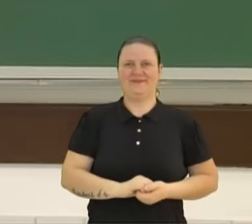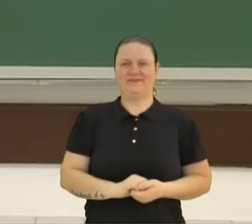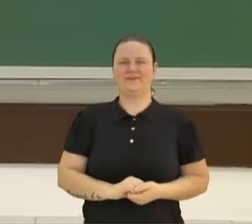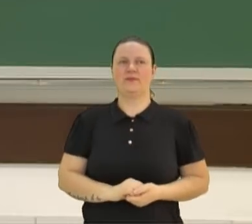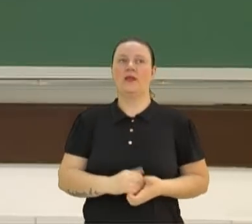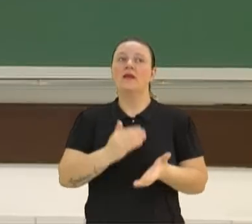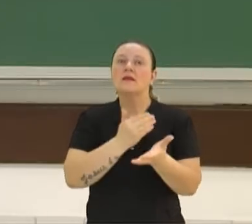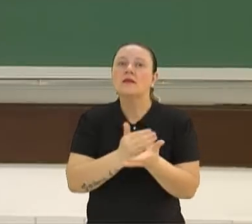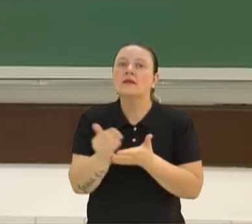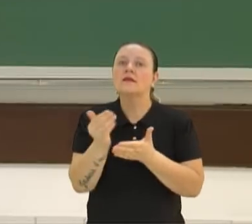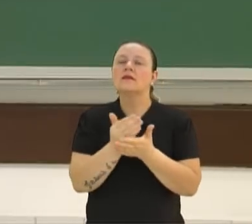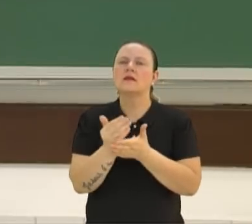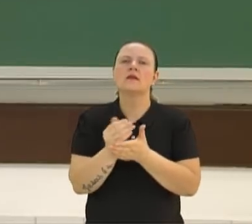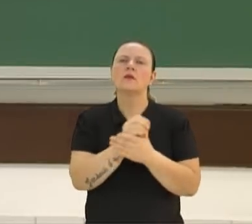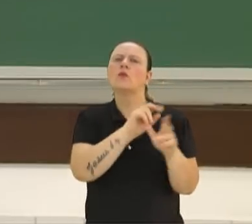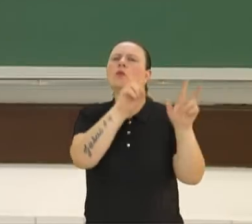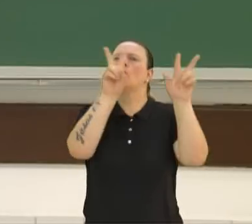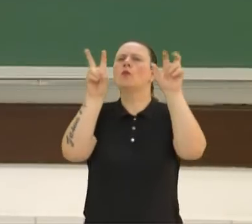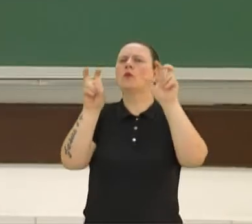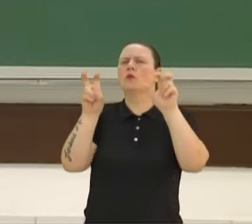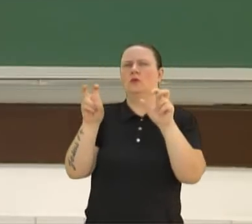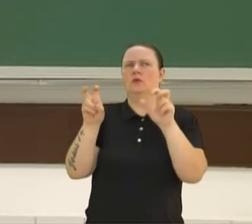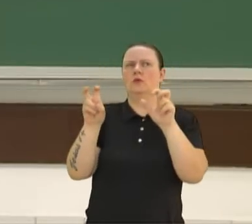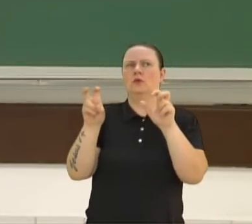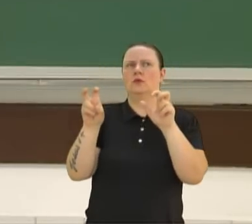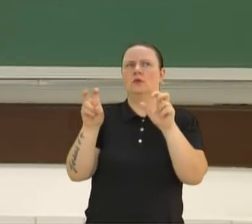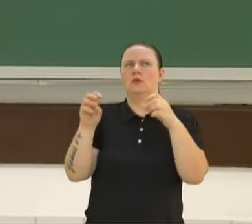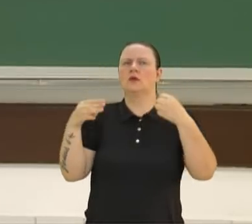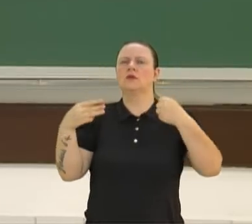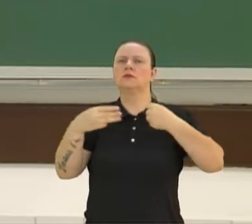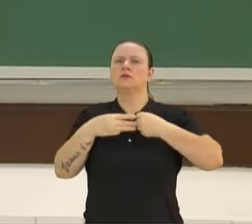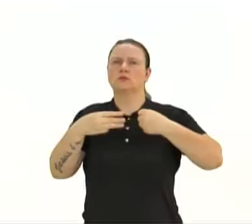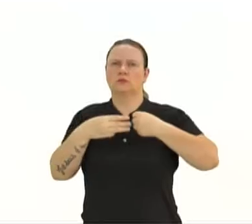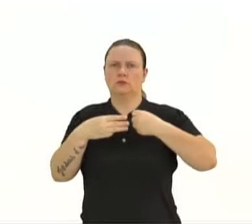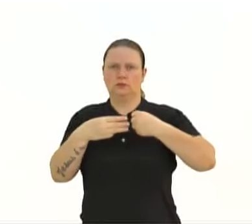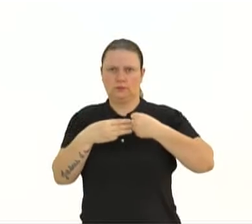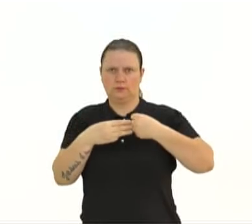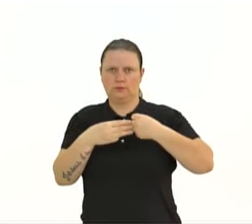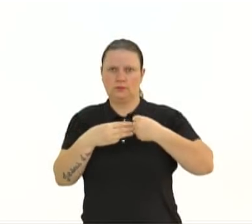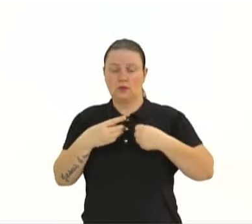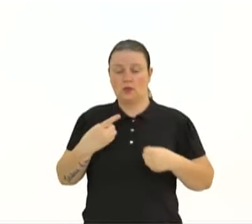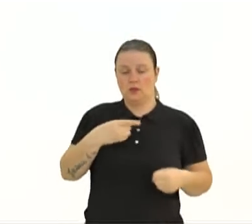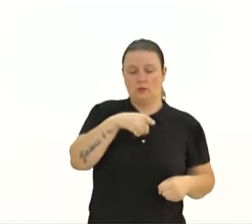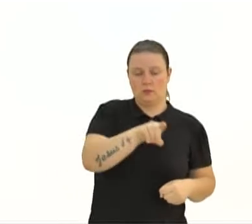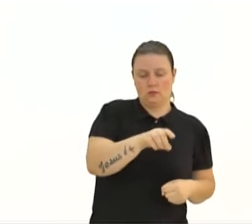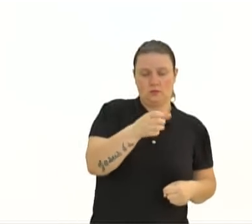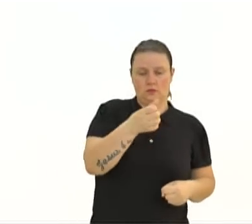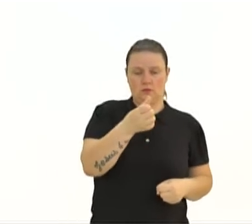lado o significado. Ali você vai ter o teu dicionário, o teu glossário, para os momentos que